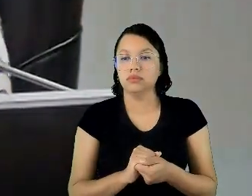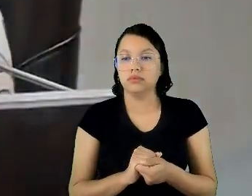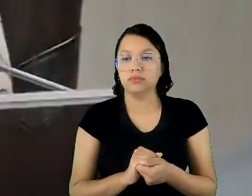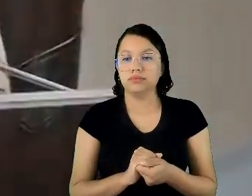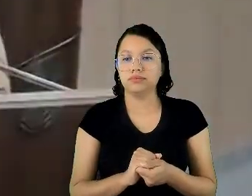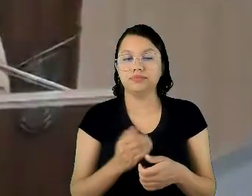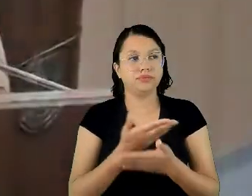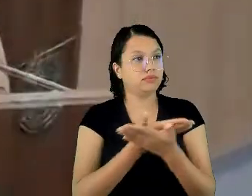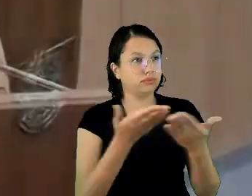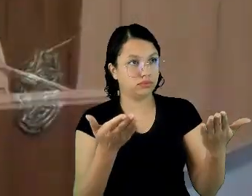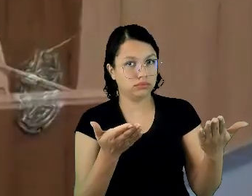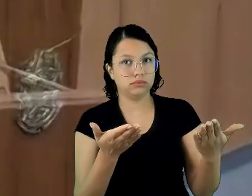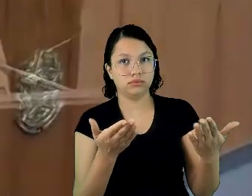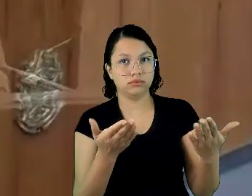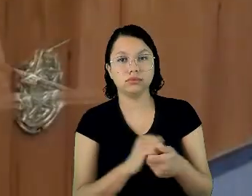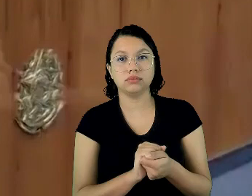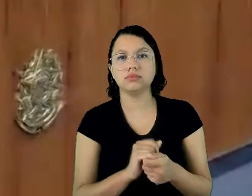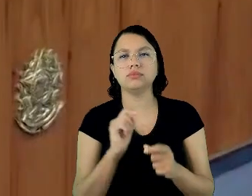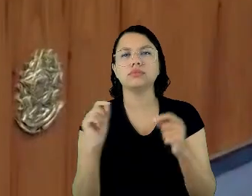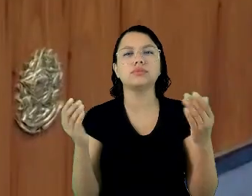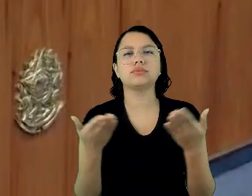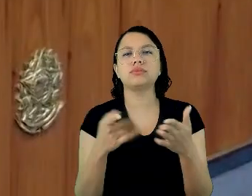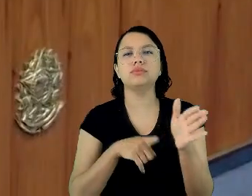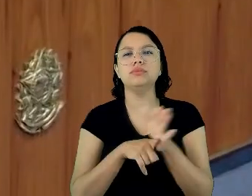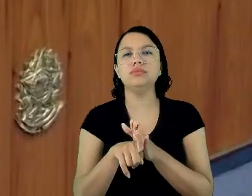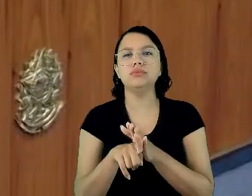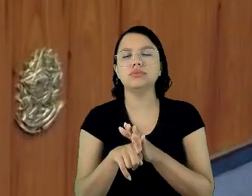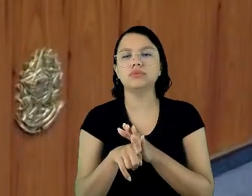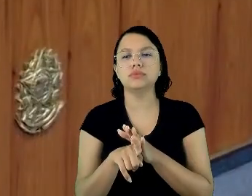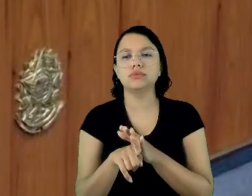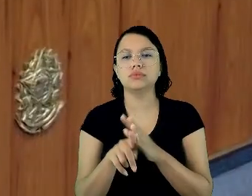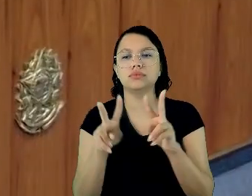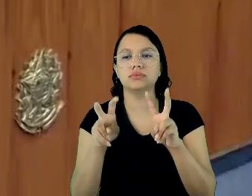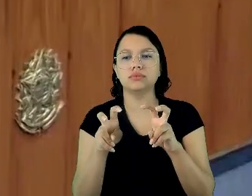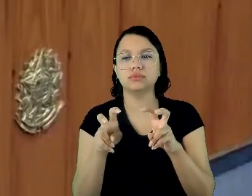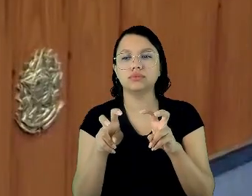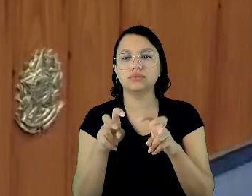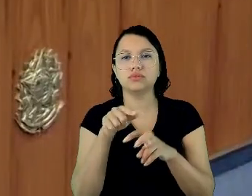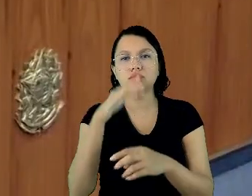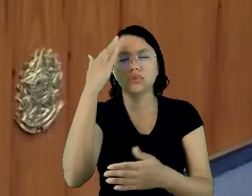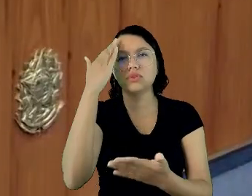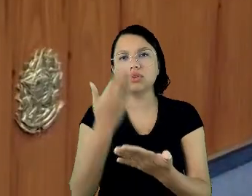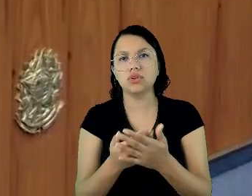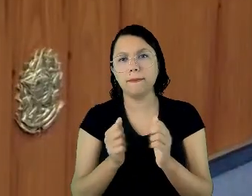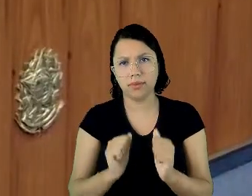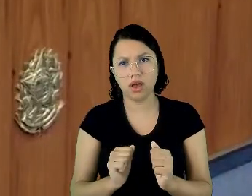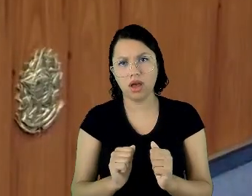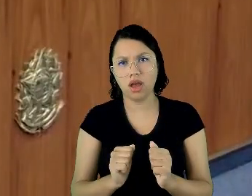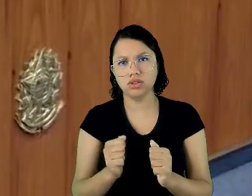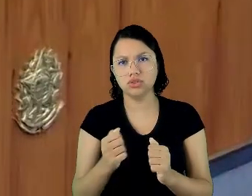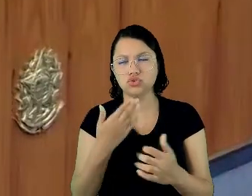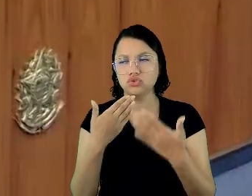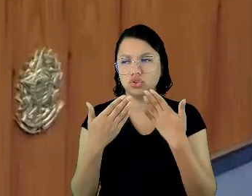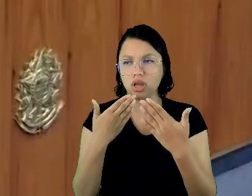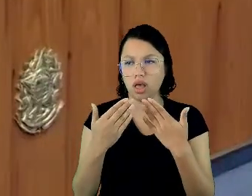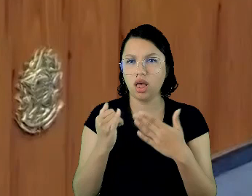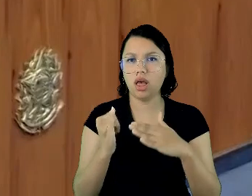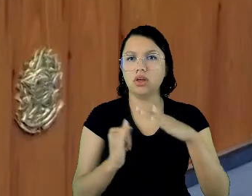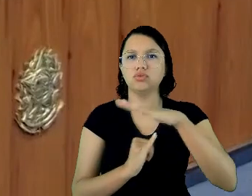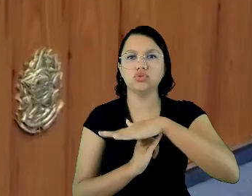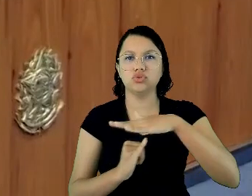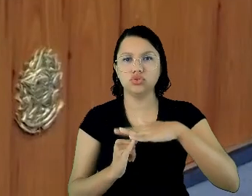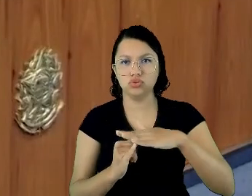questão se os senhores acreditam que seja possível esse diálogo interinstitucional também com os poderes judiciários dos